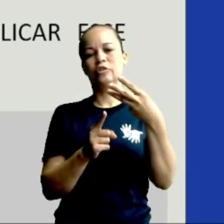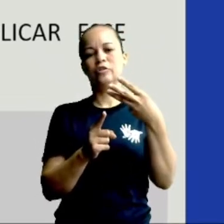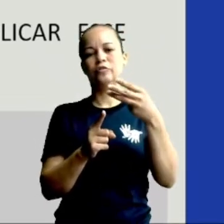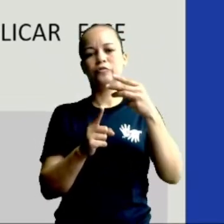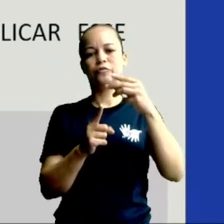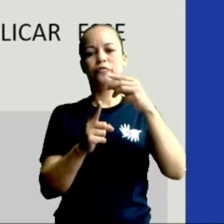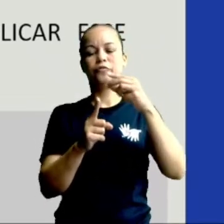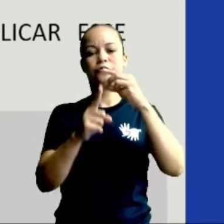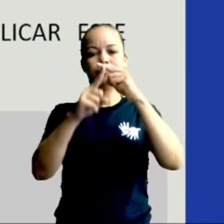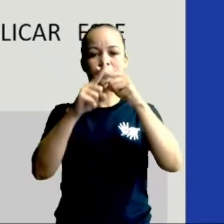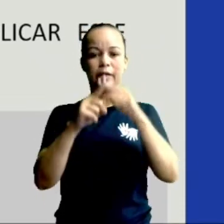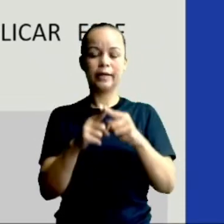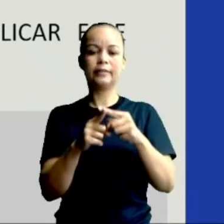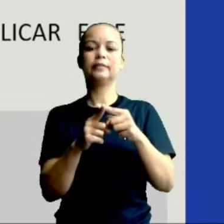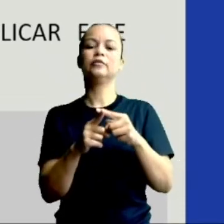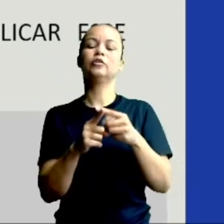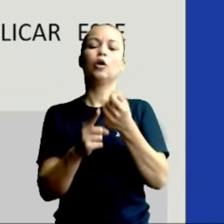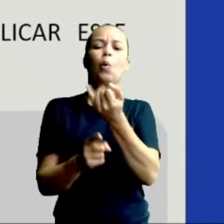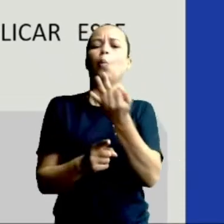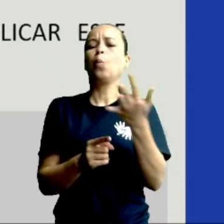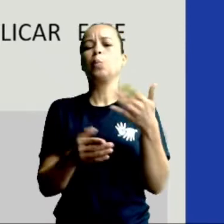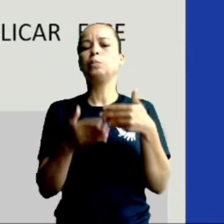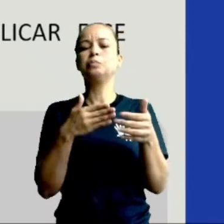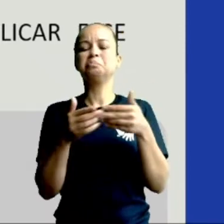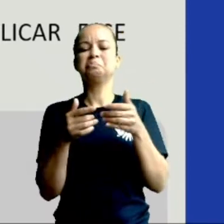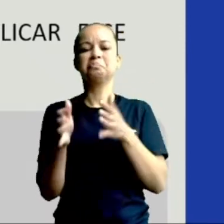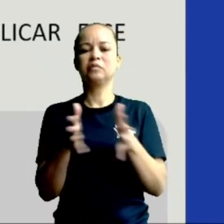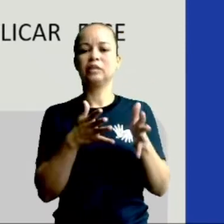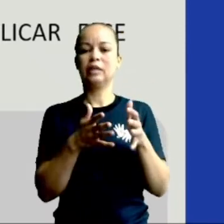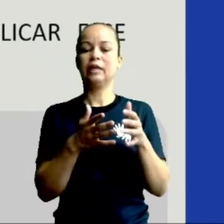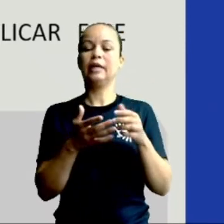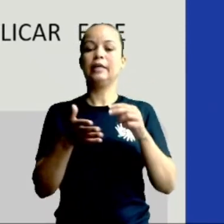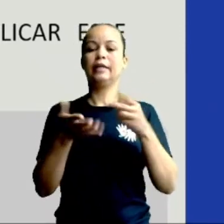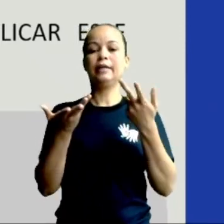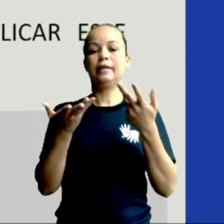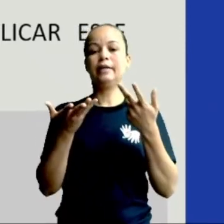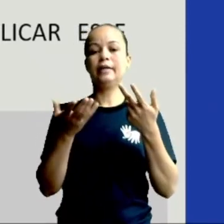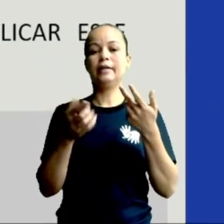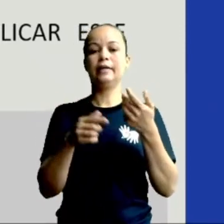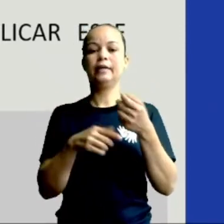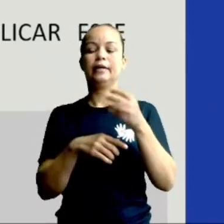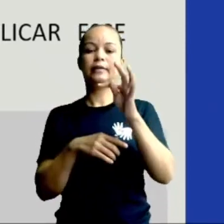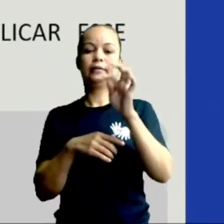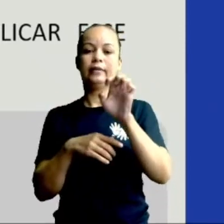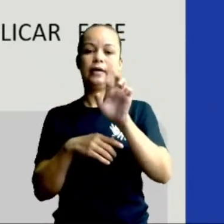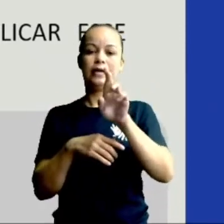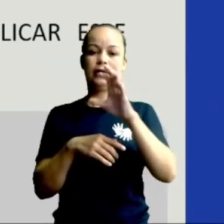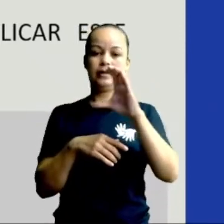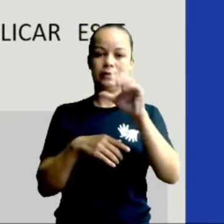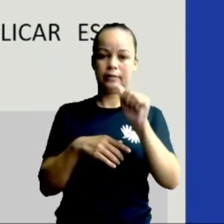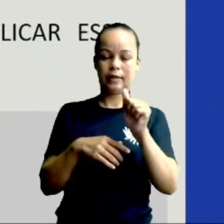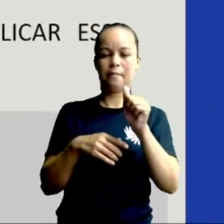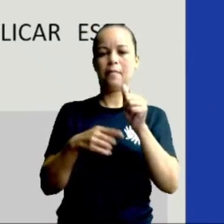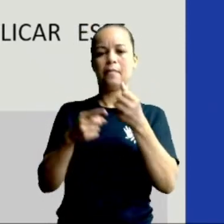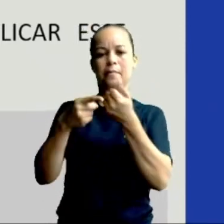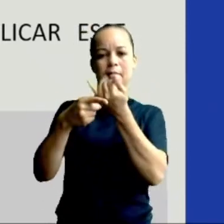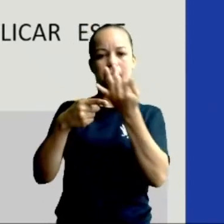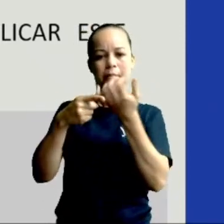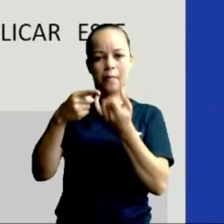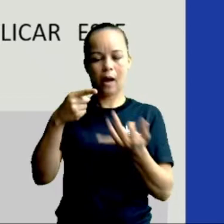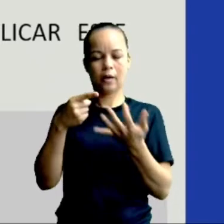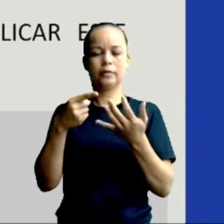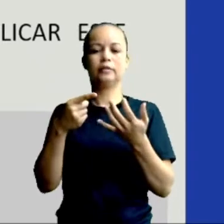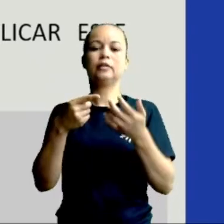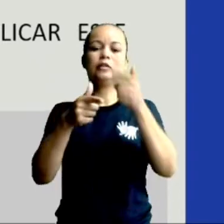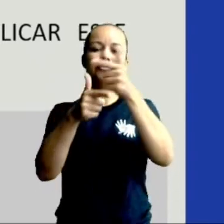então eu vou multiplicar por 3. E terça parte significa que eu preciso dividir o número por 3. Então,